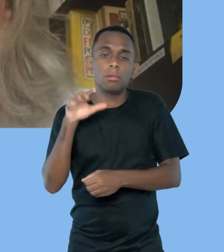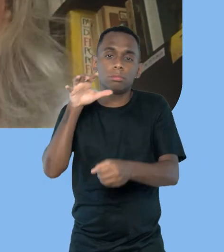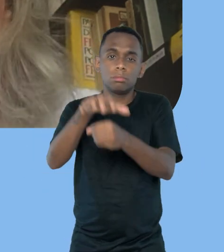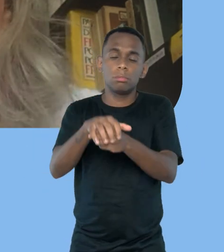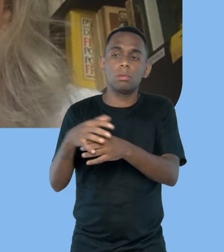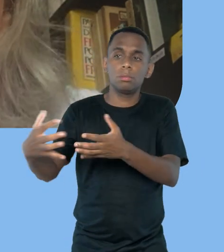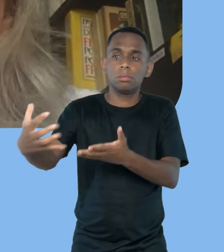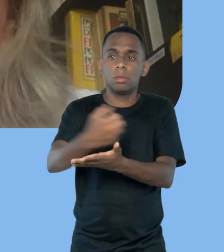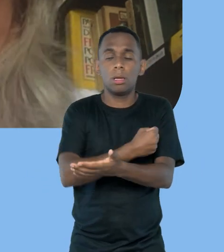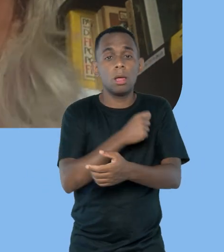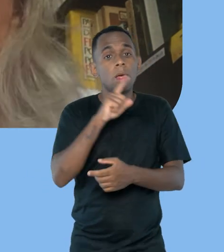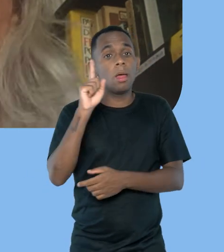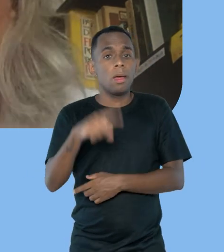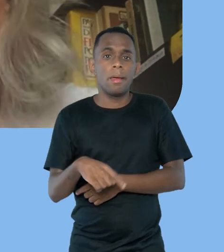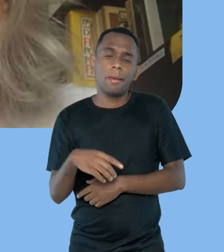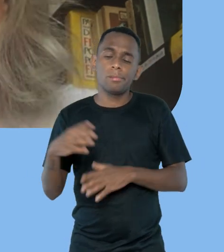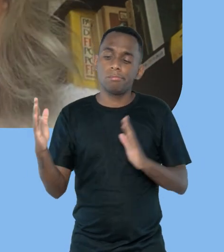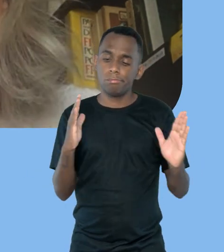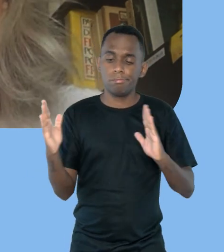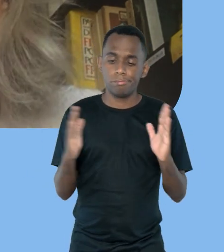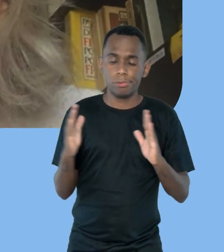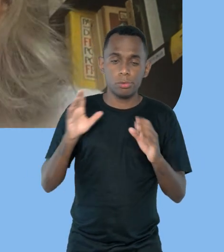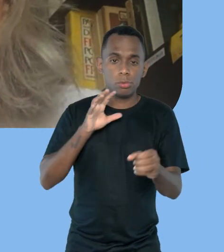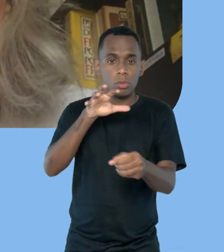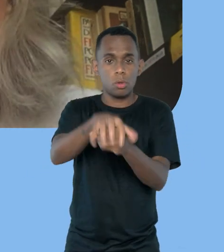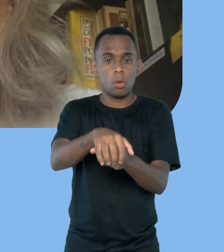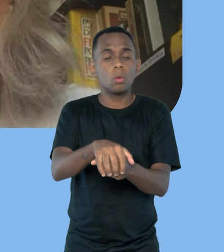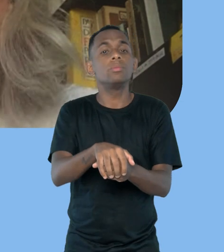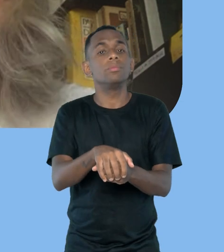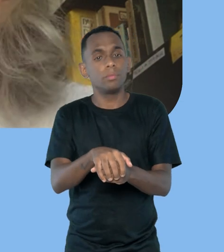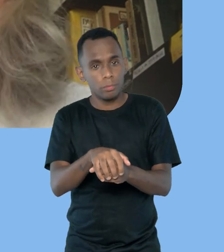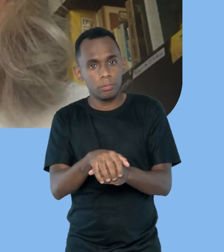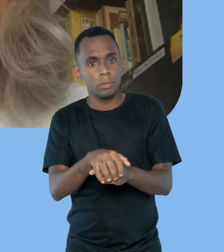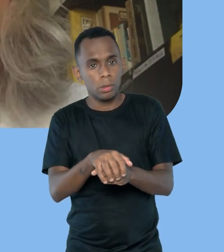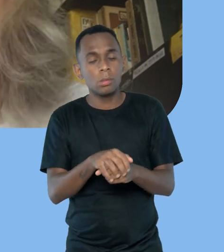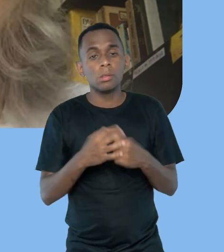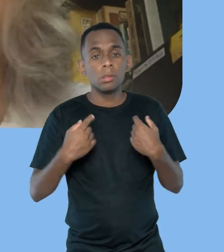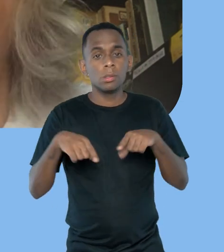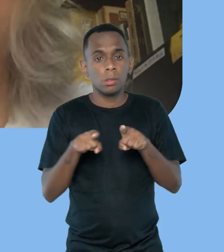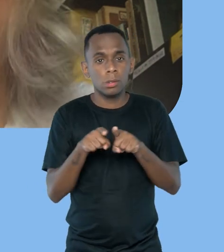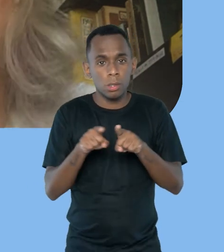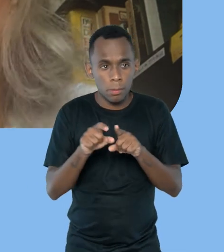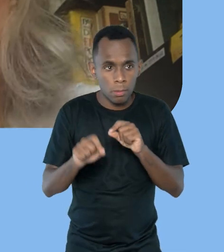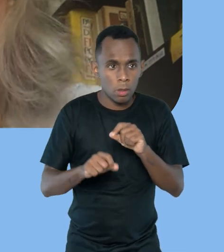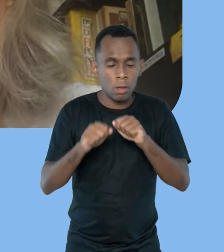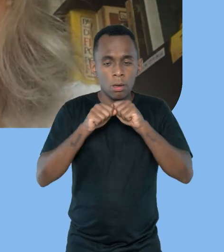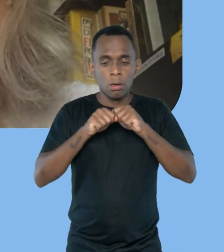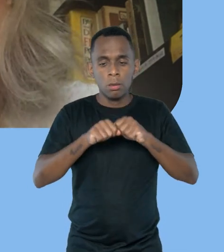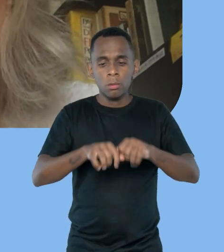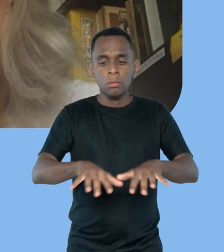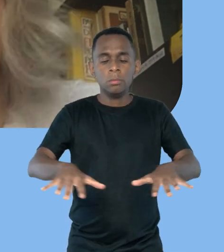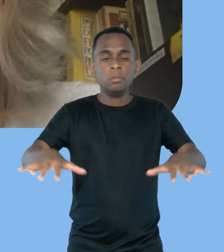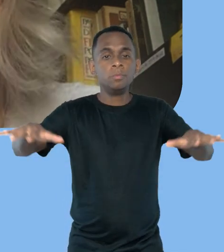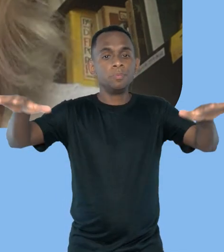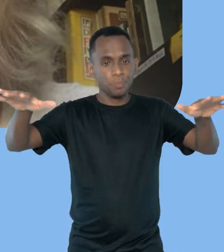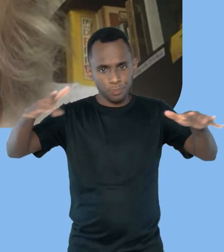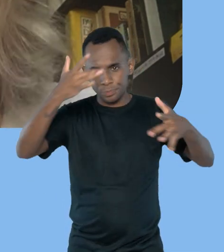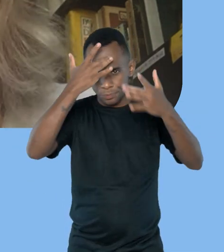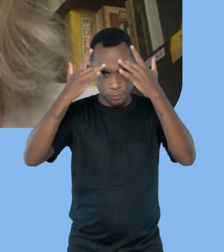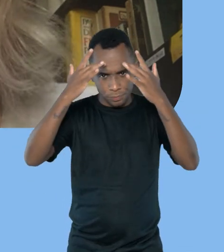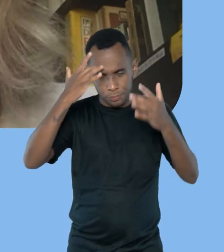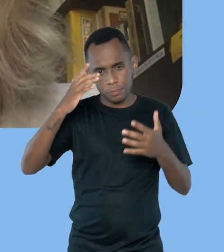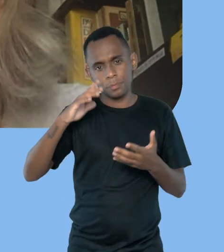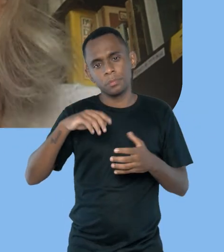colonizar, que estavam num processo de colonização, a difusão dos valores do colonizador,